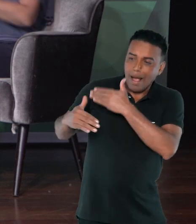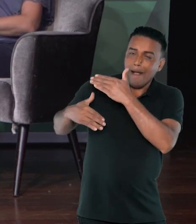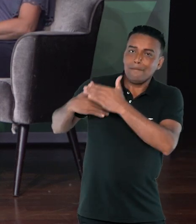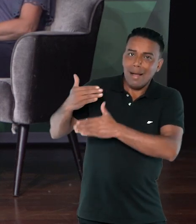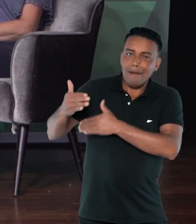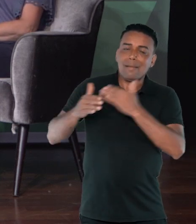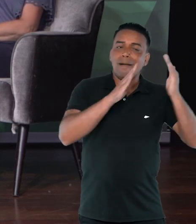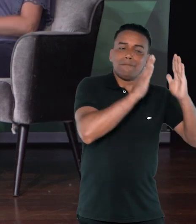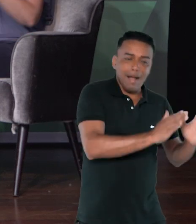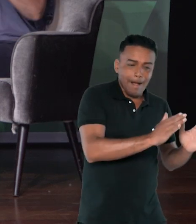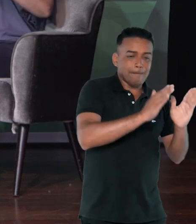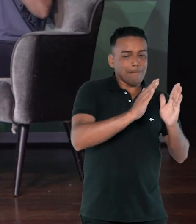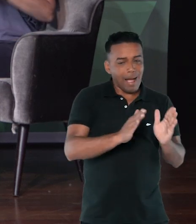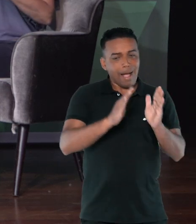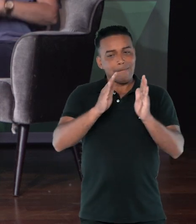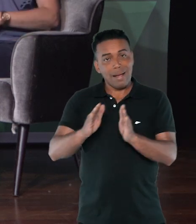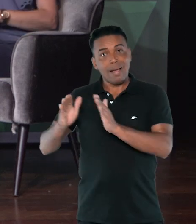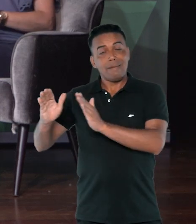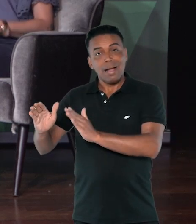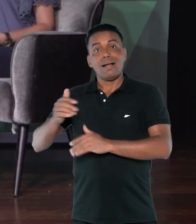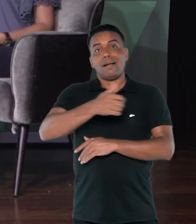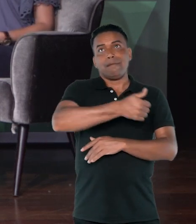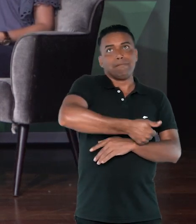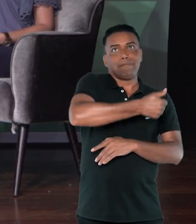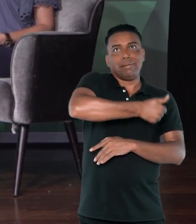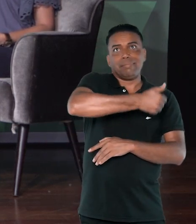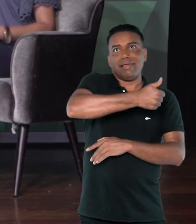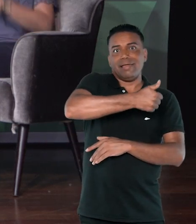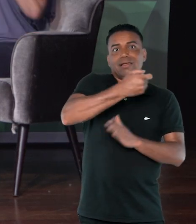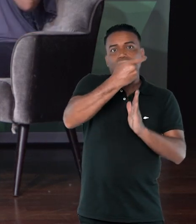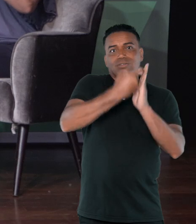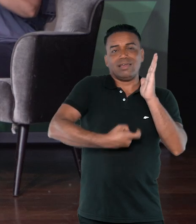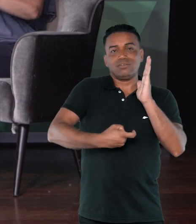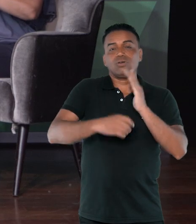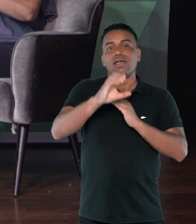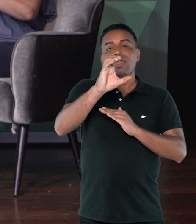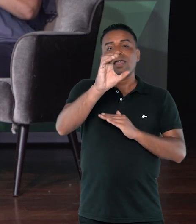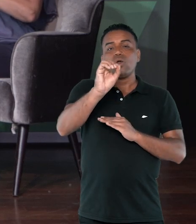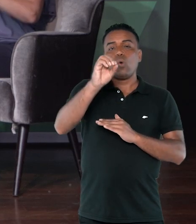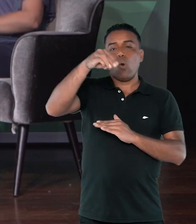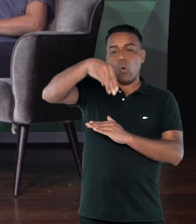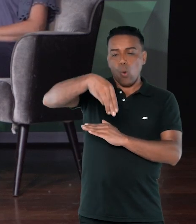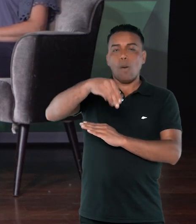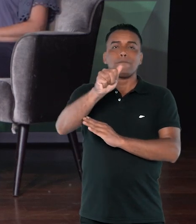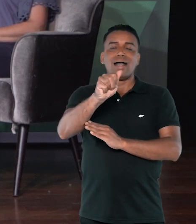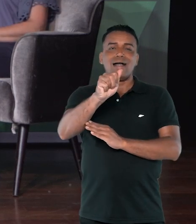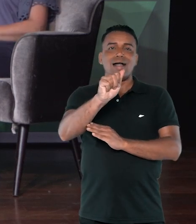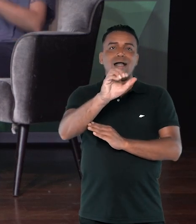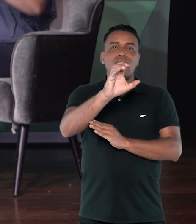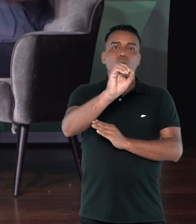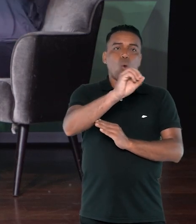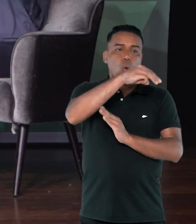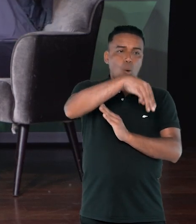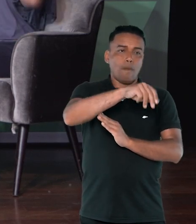foi num crescendo, e a coisa foi ficando mais consistente, e aí eu coloquei como meta, não, uma hora eu tenho que publicar, né?